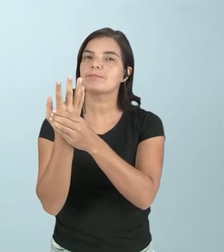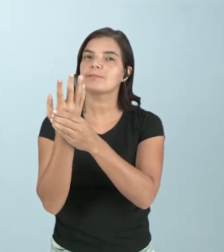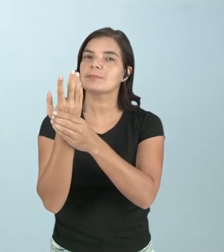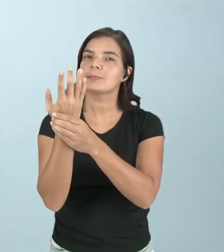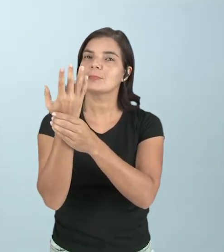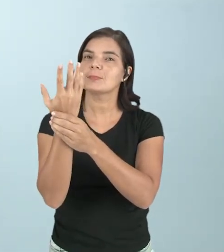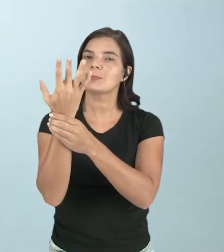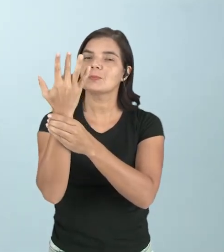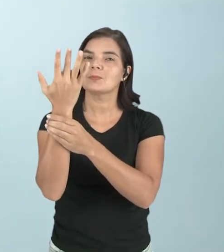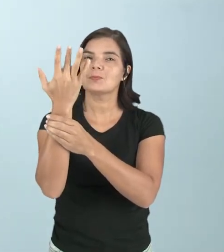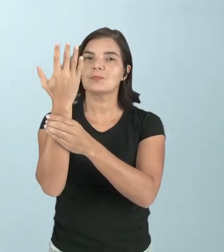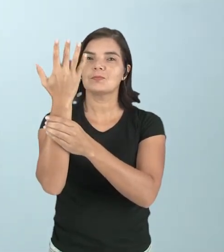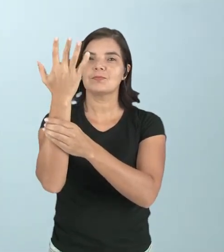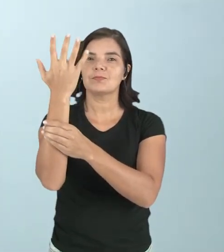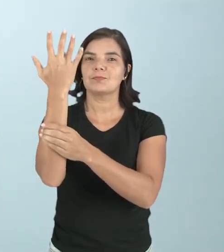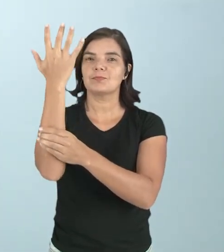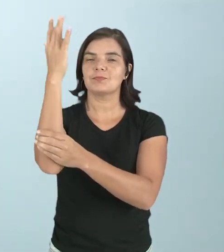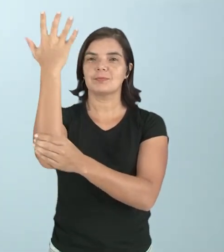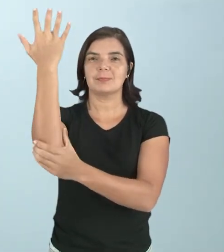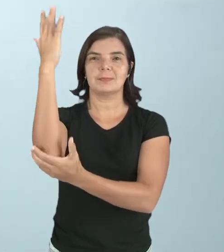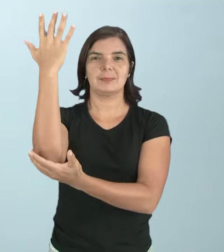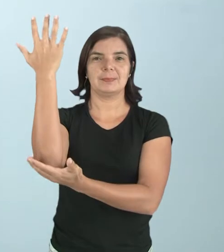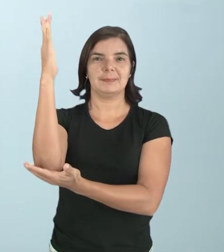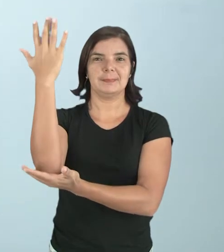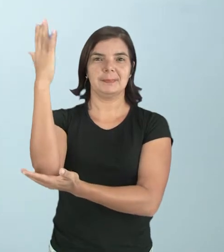até se tornar uma planta adulta.